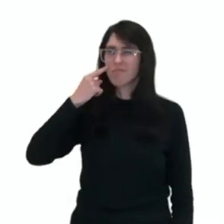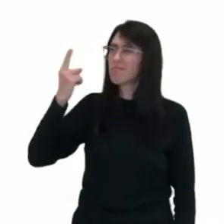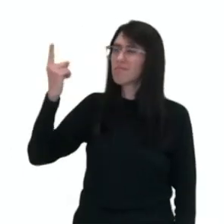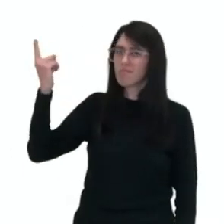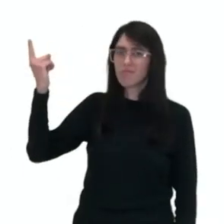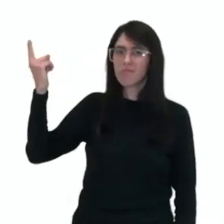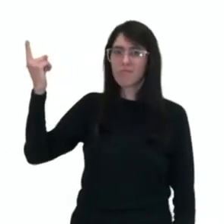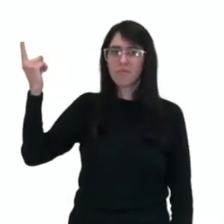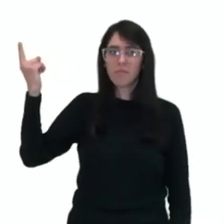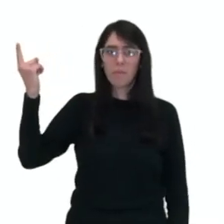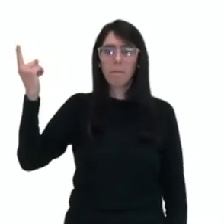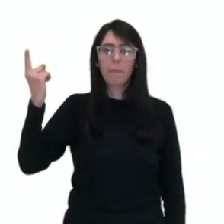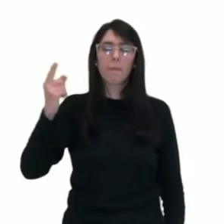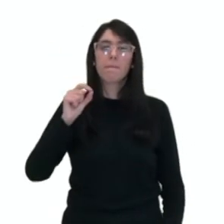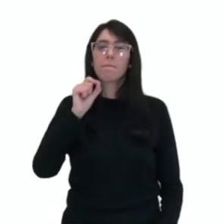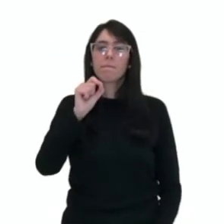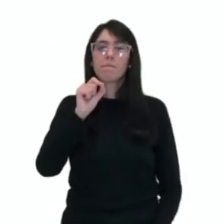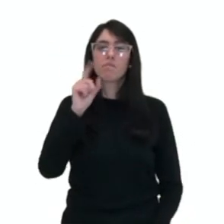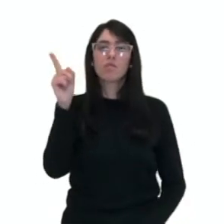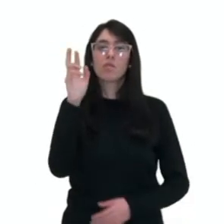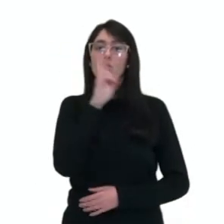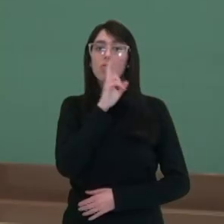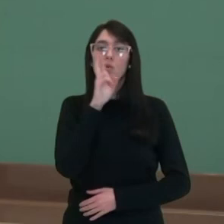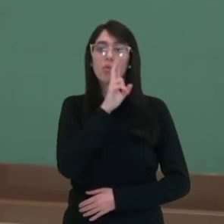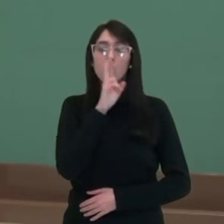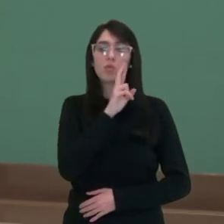querer conceder o direito de